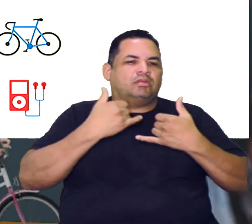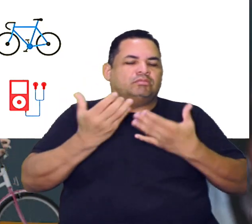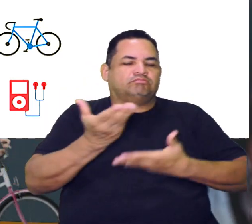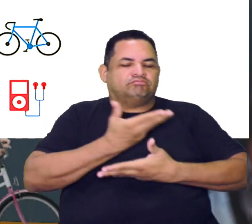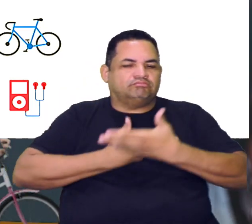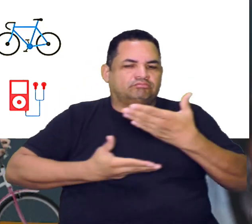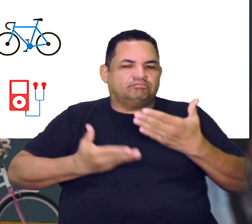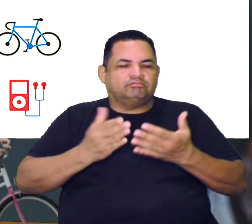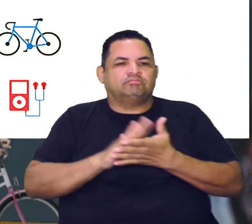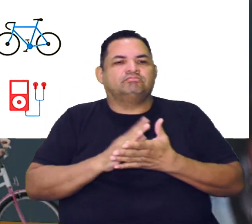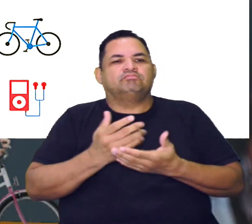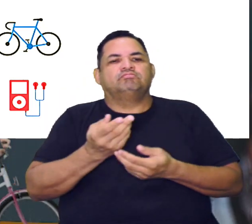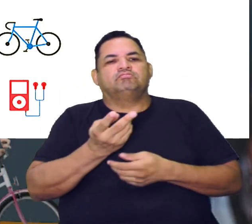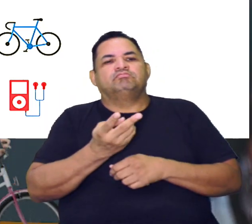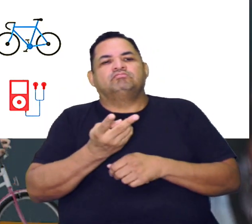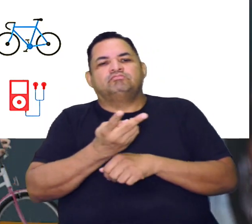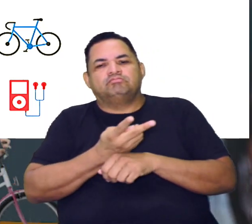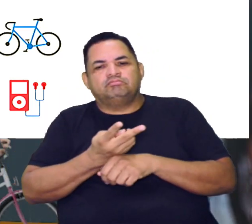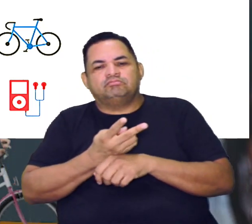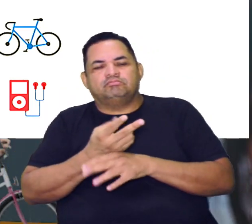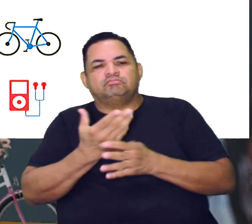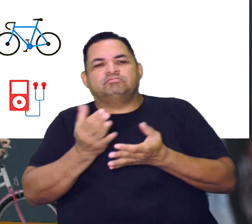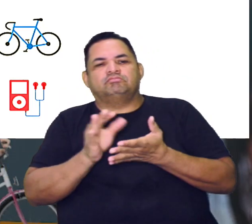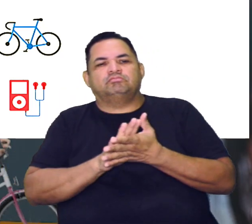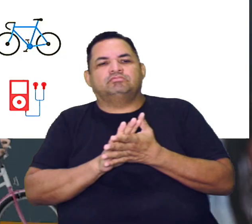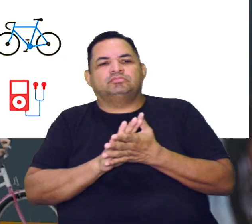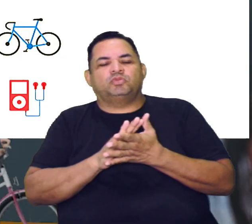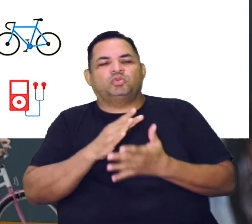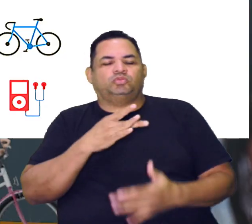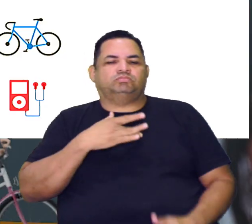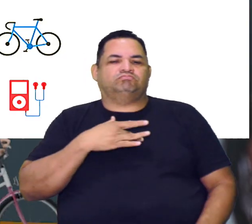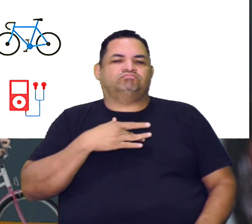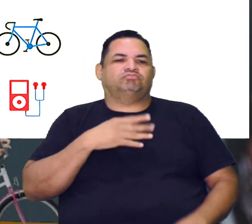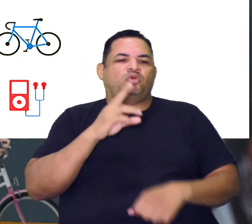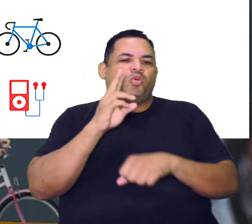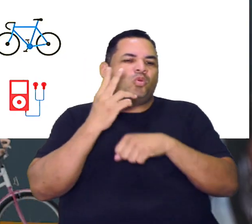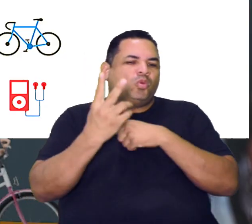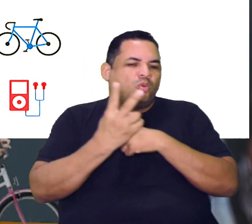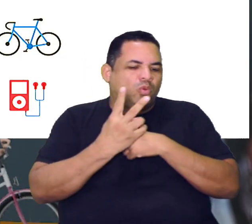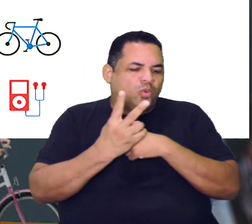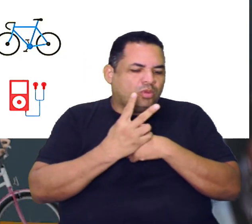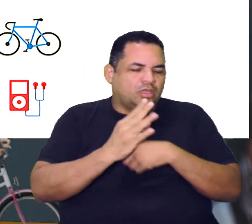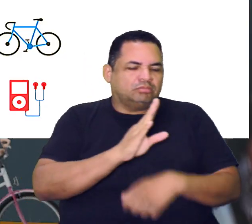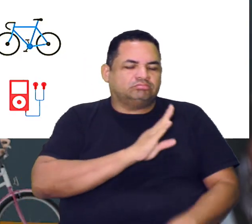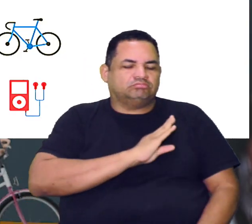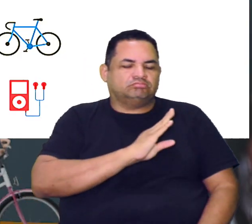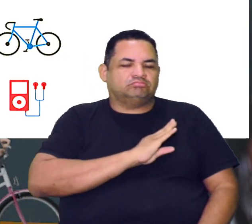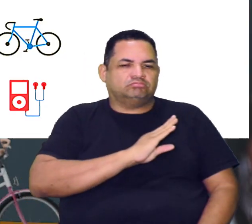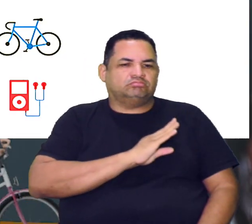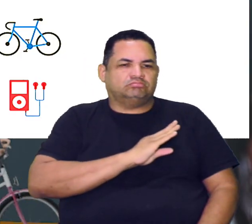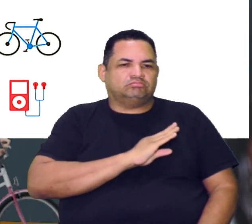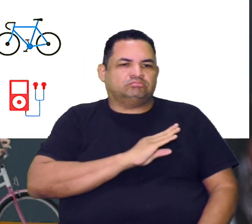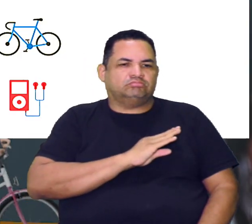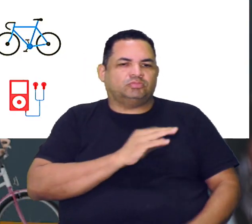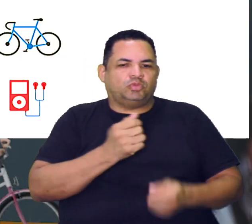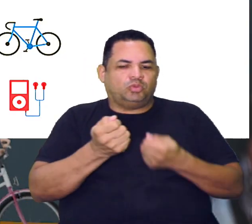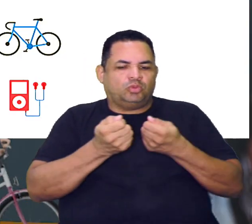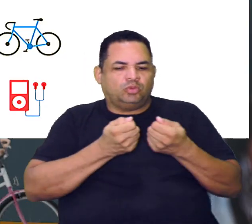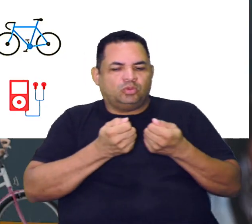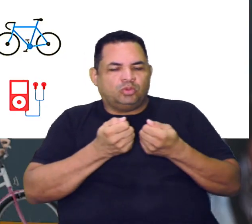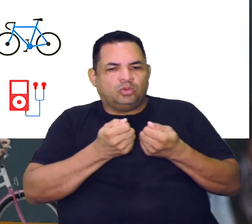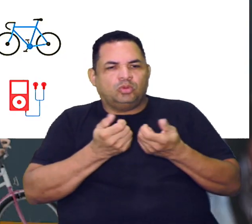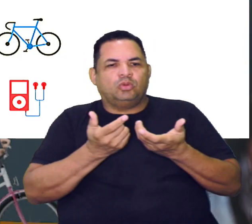né? Buscar roupas adequadas, cuidar bem da saúde do meu coração, controlar também o meu